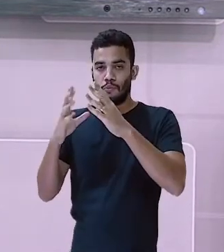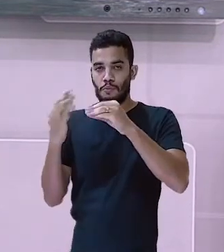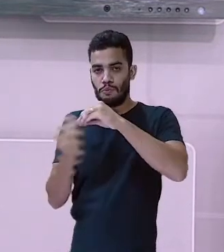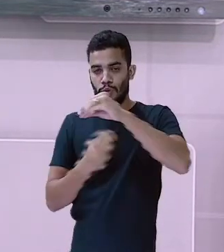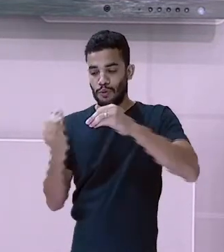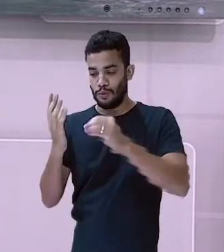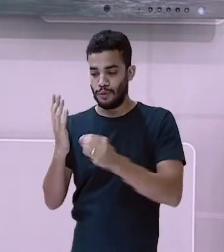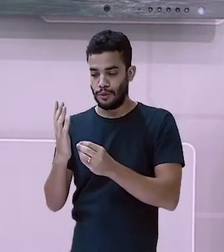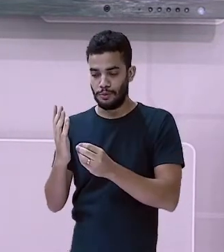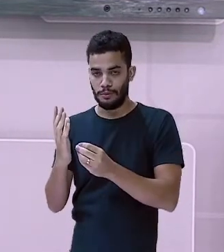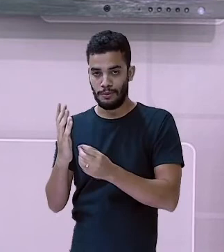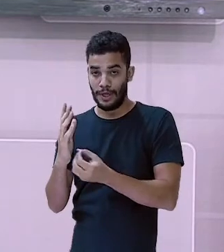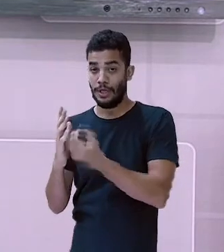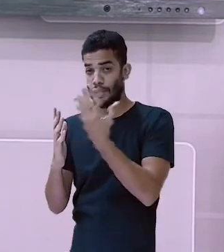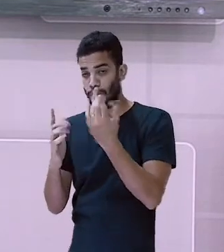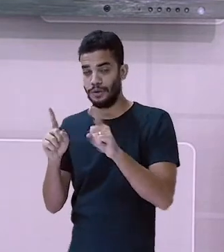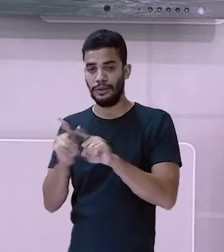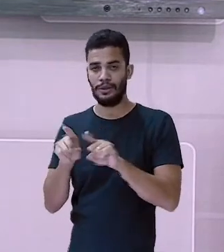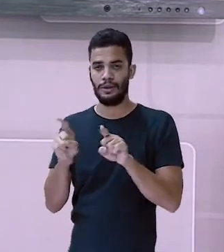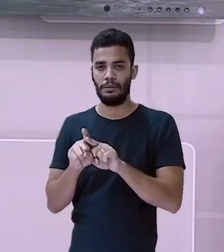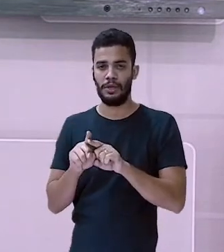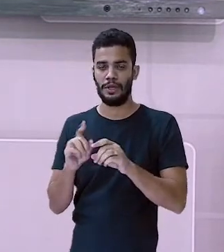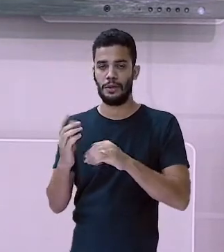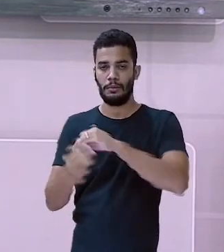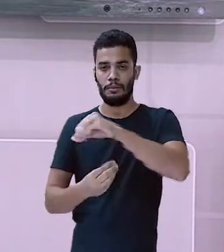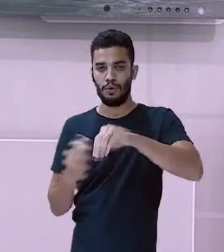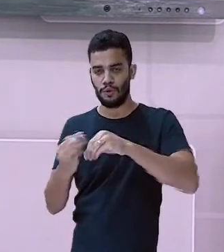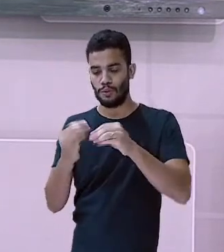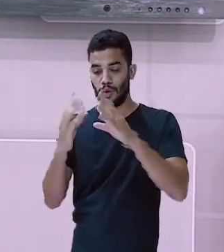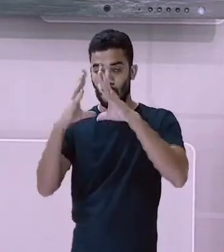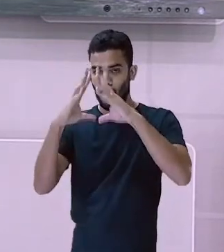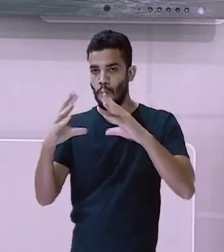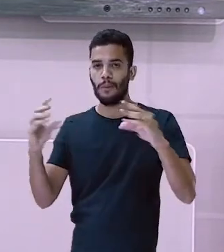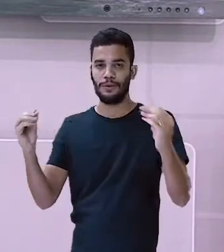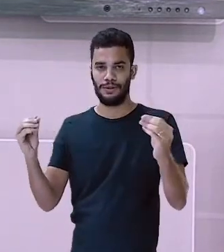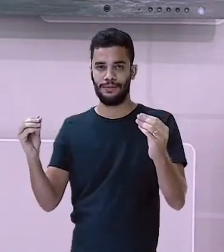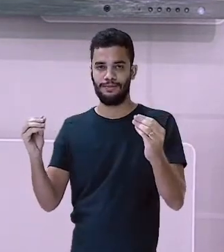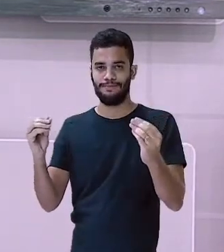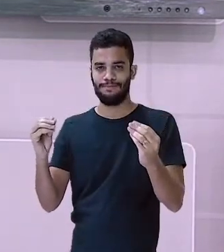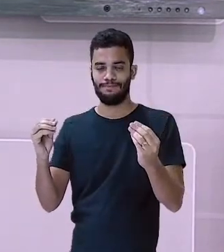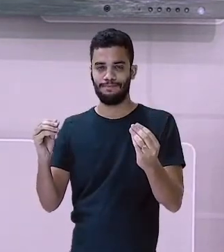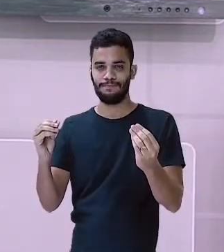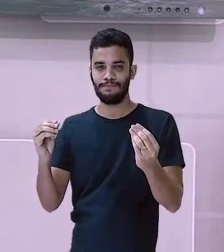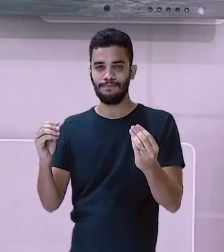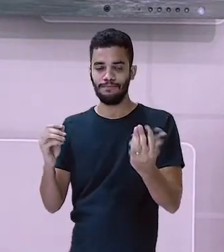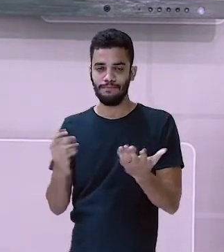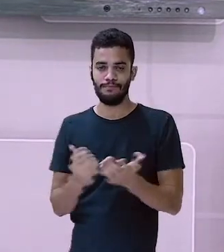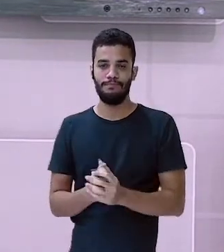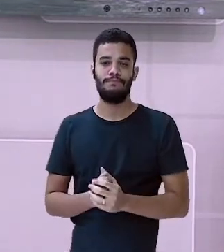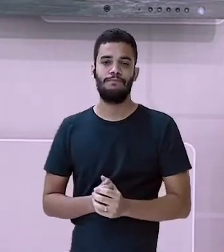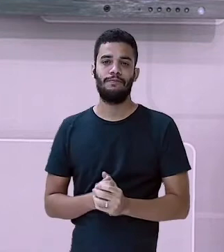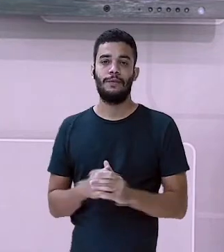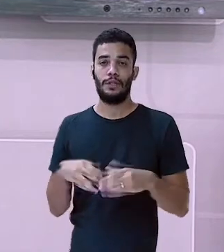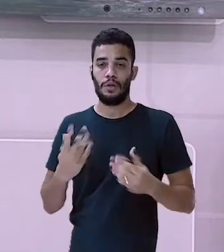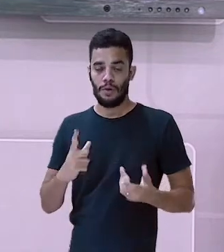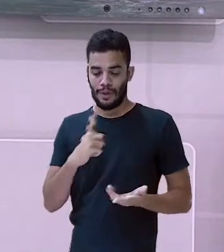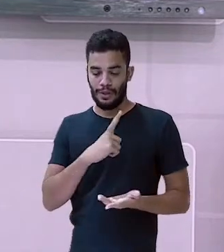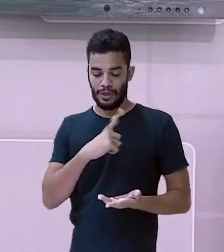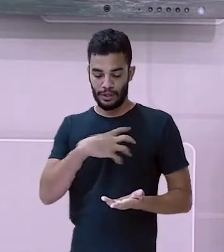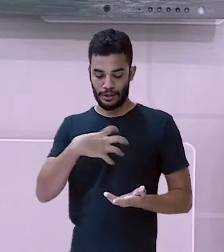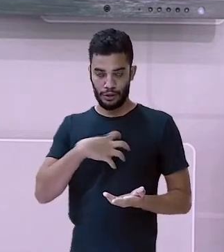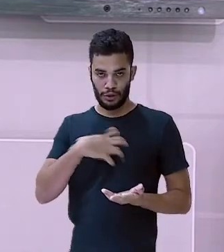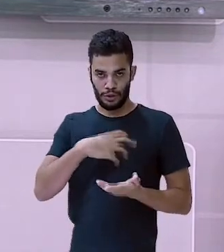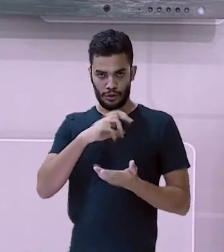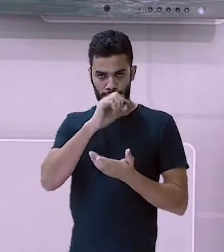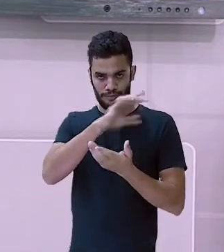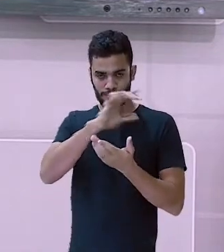No aspecto. Heterogênea, aspectos diferentes na extensão, fases